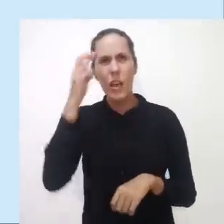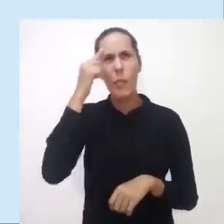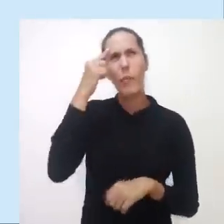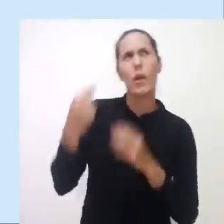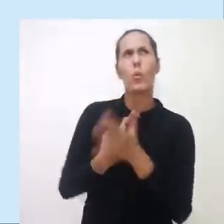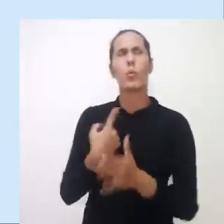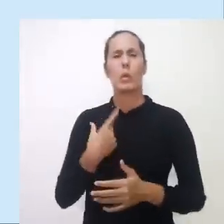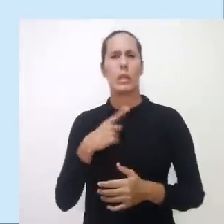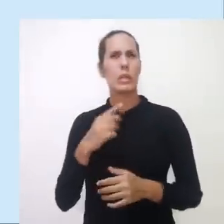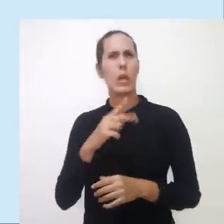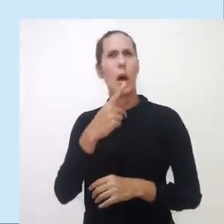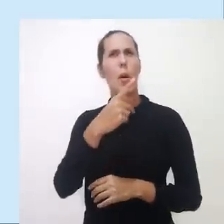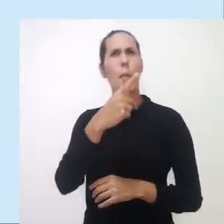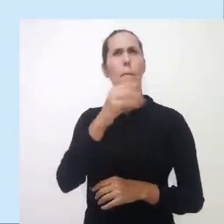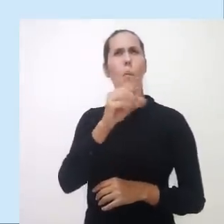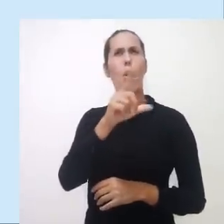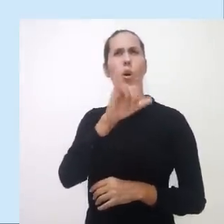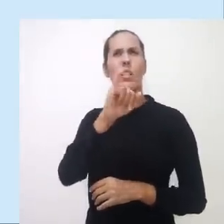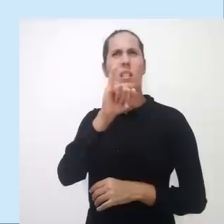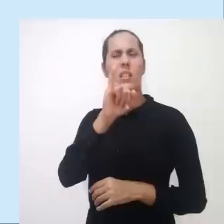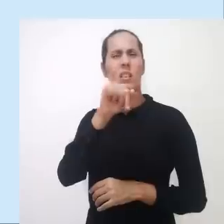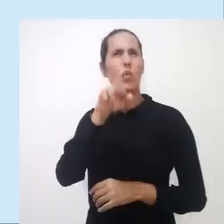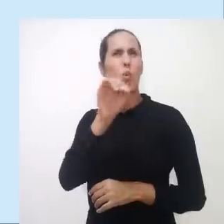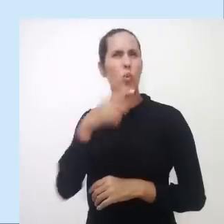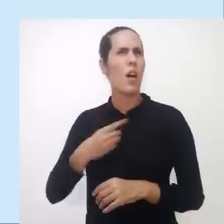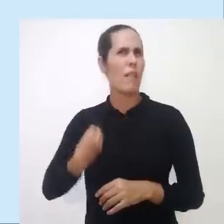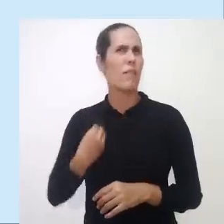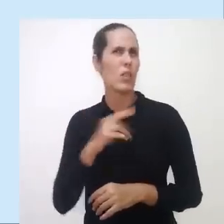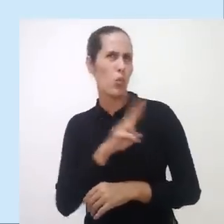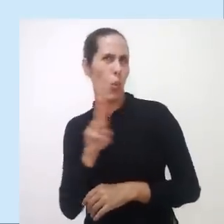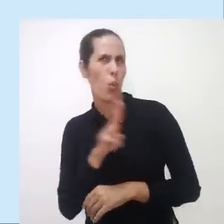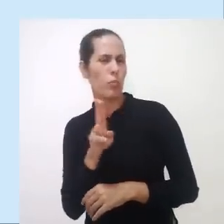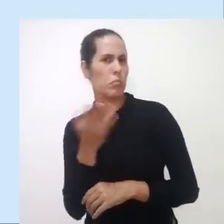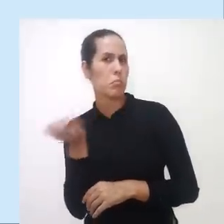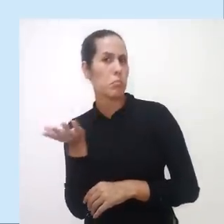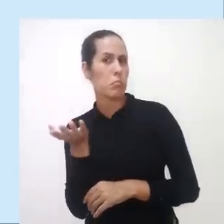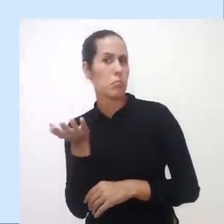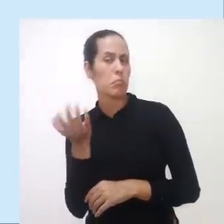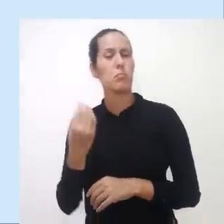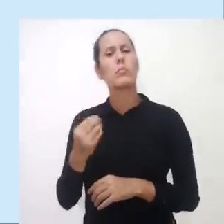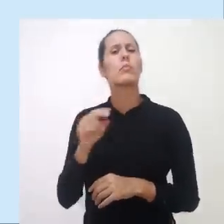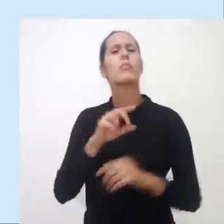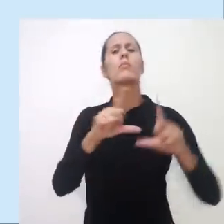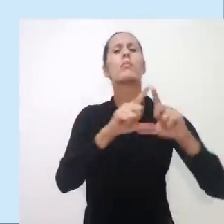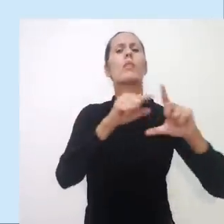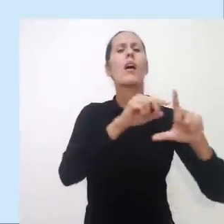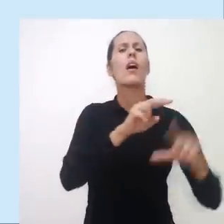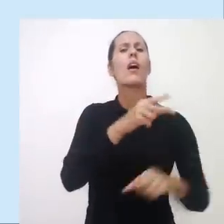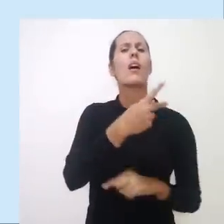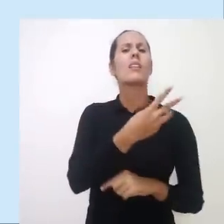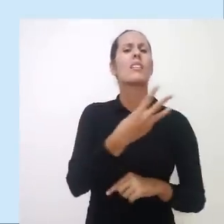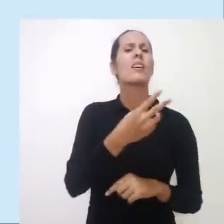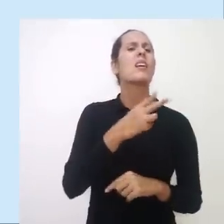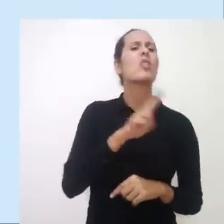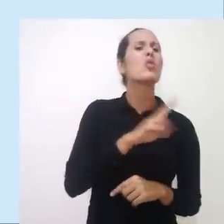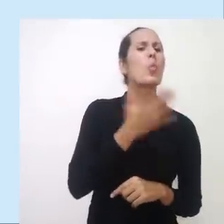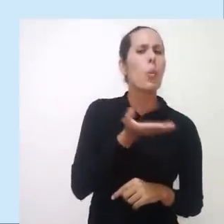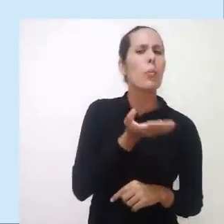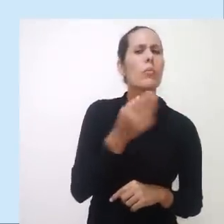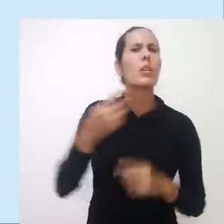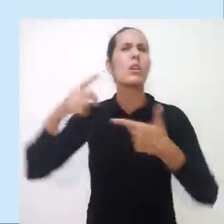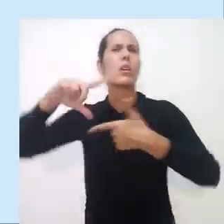tem nome, os polígonos, será que ele tem nome? Você já parou para pensar, o polígono com 3 lados, que nome? 4 lados,